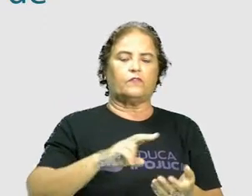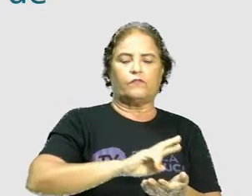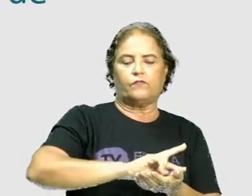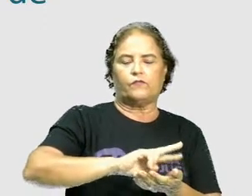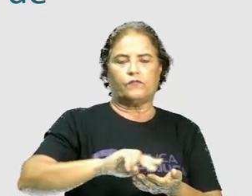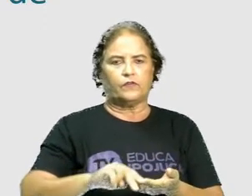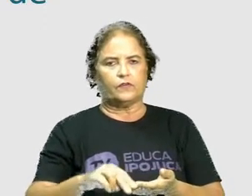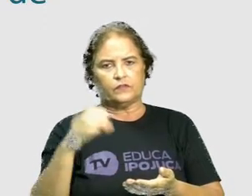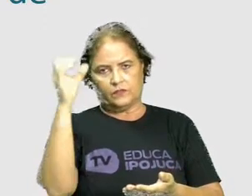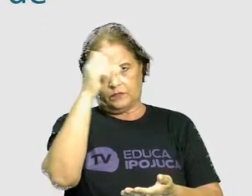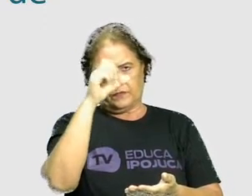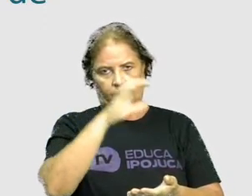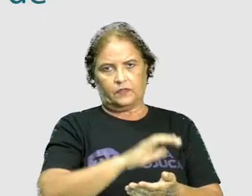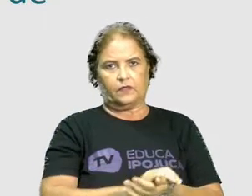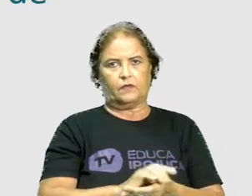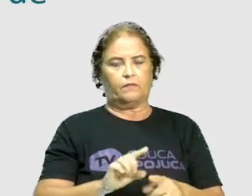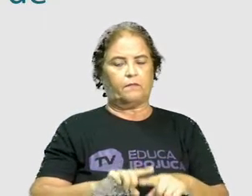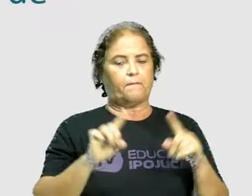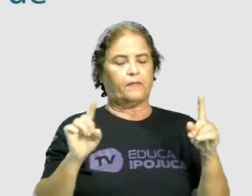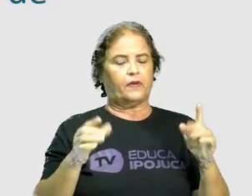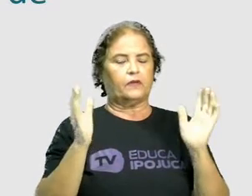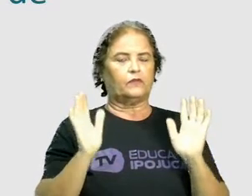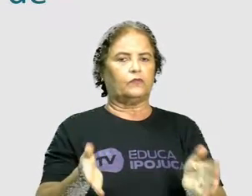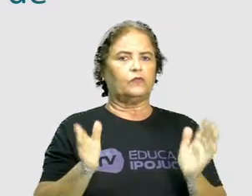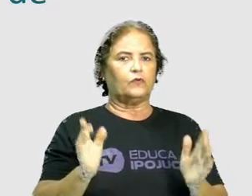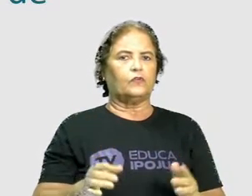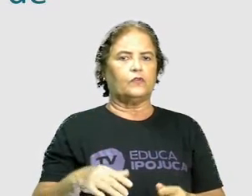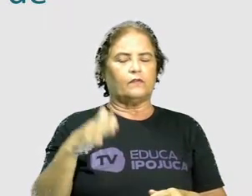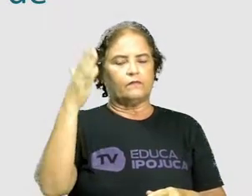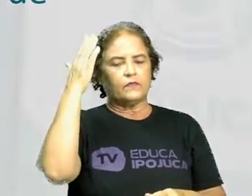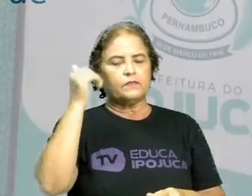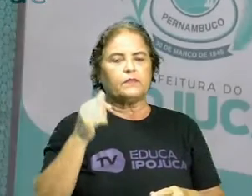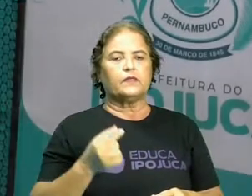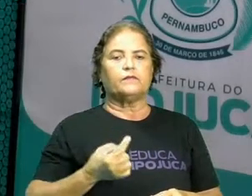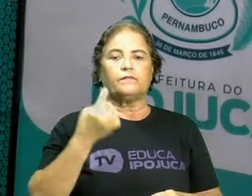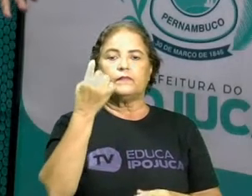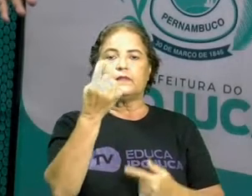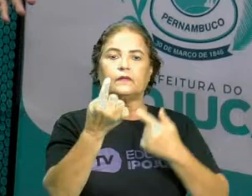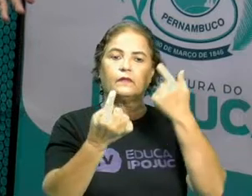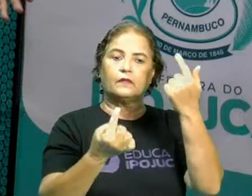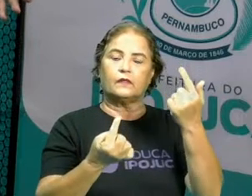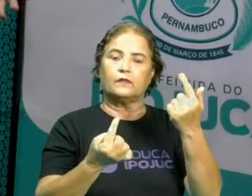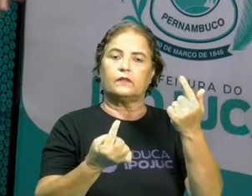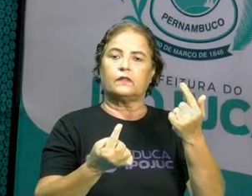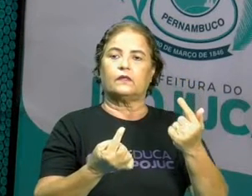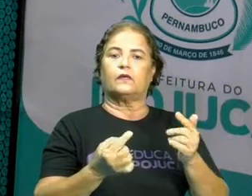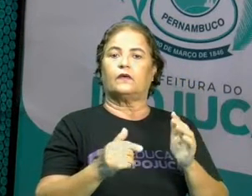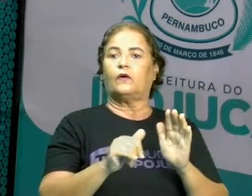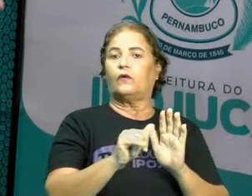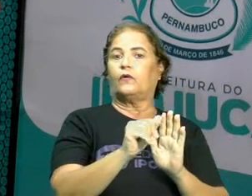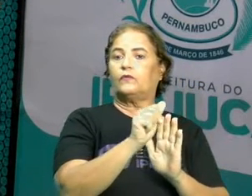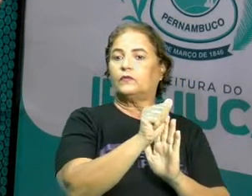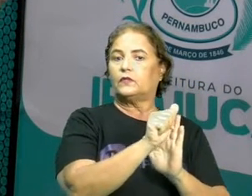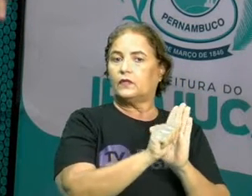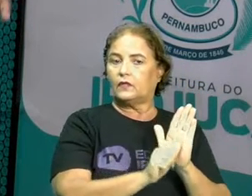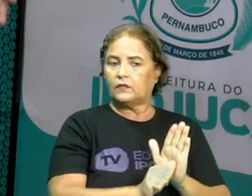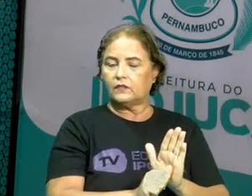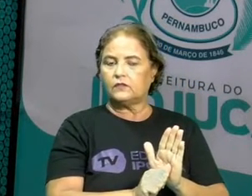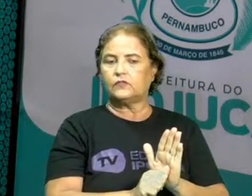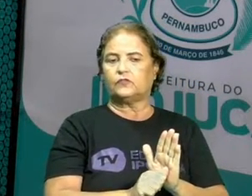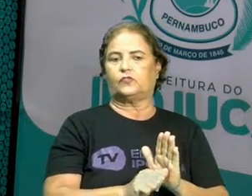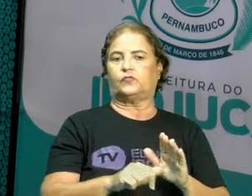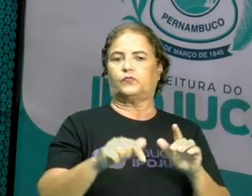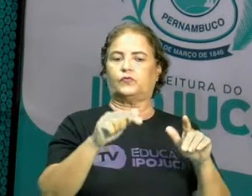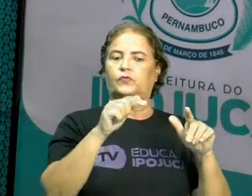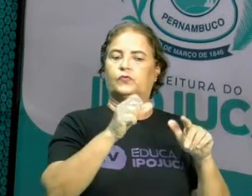vamos identificar quanto vale cada algarismo de acordo com a sua posição no sistema decimal, que é o sistema que nós